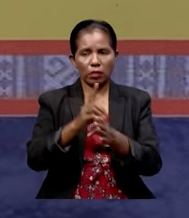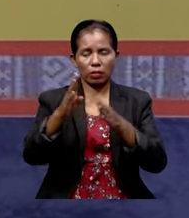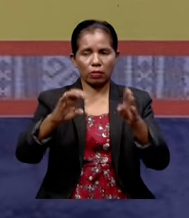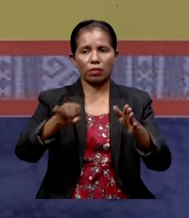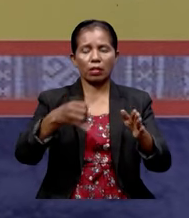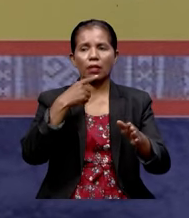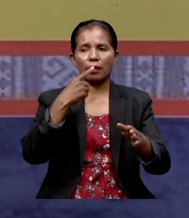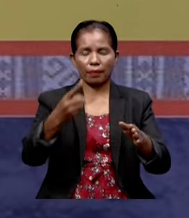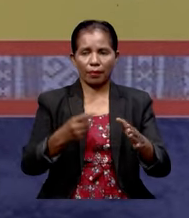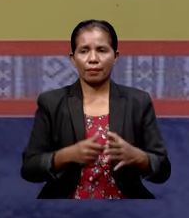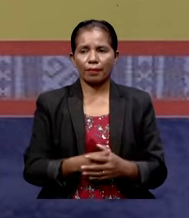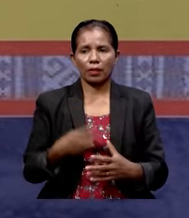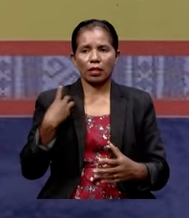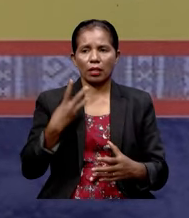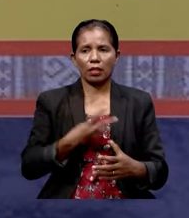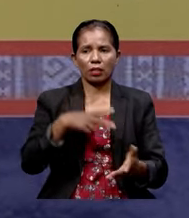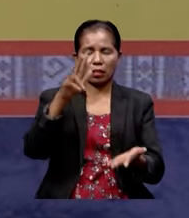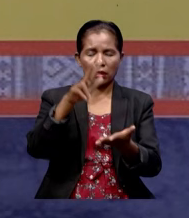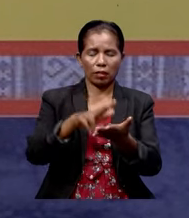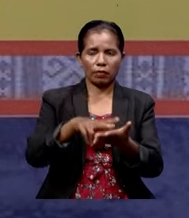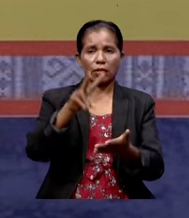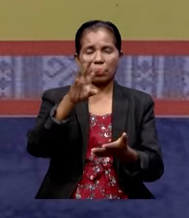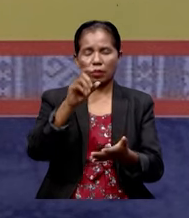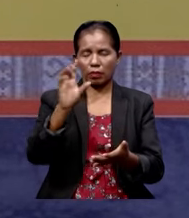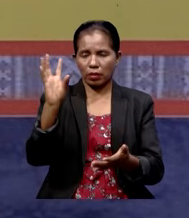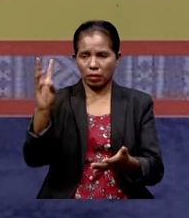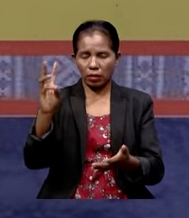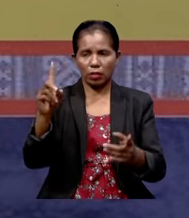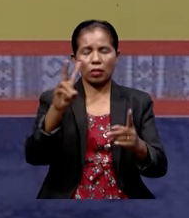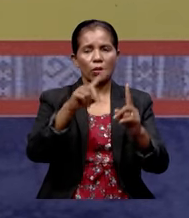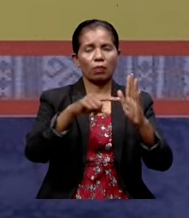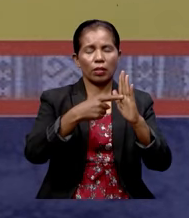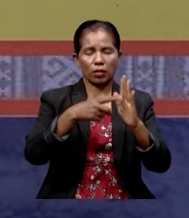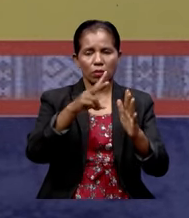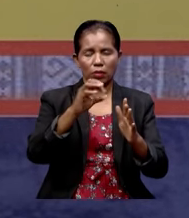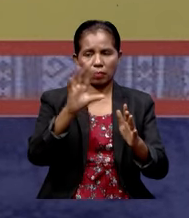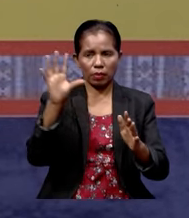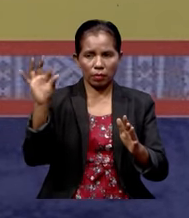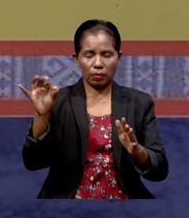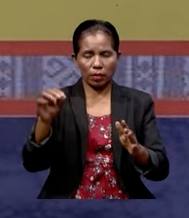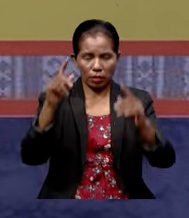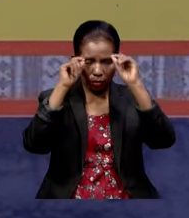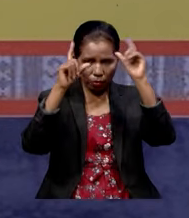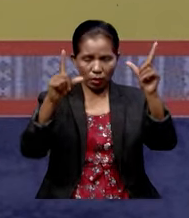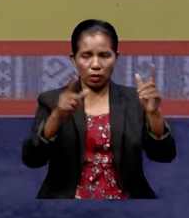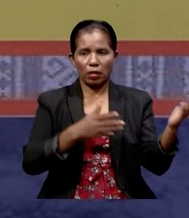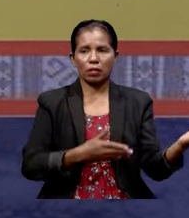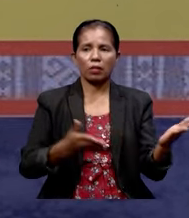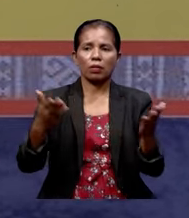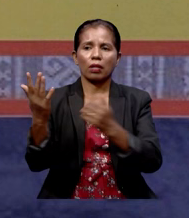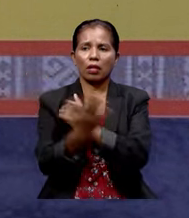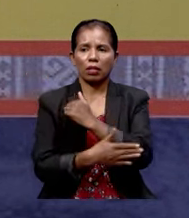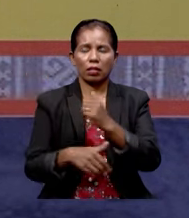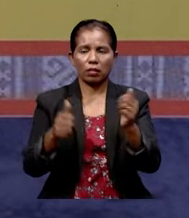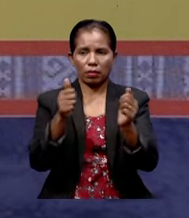menciona, e ratifica em 2006, começa em 2009, Timor lidera do mundo, lori países